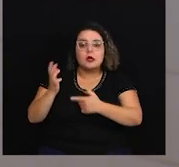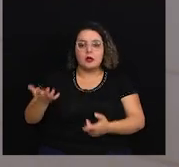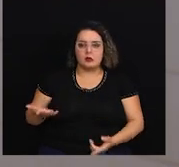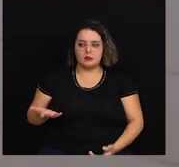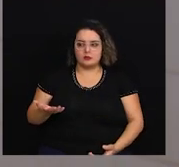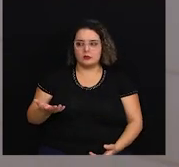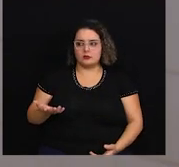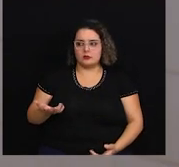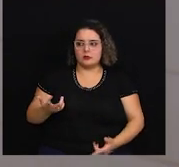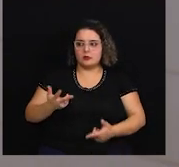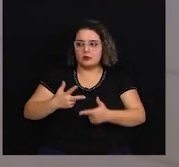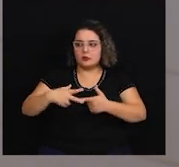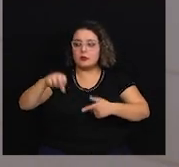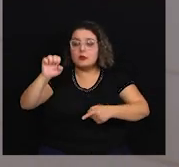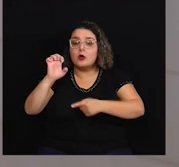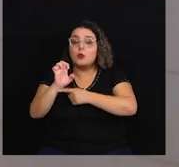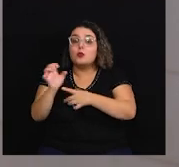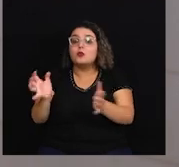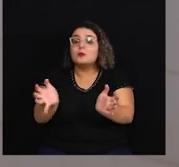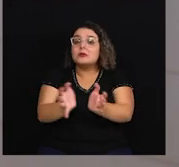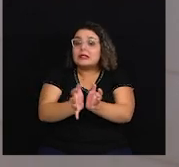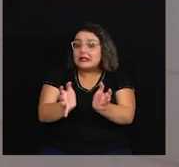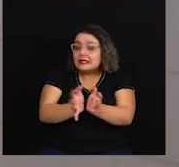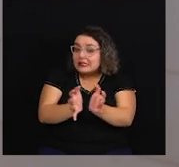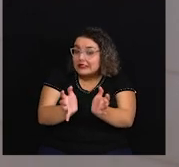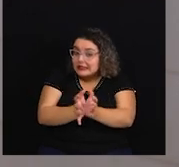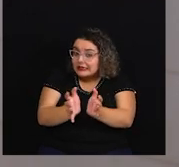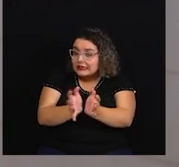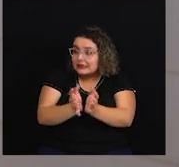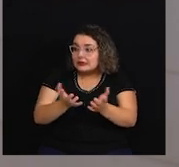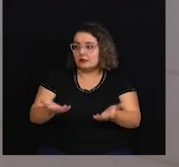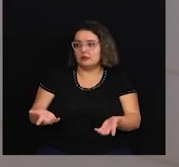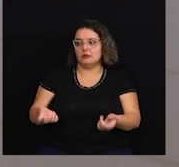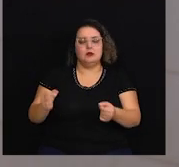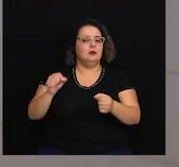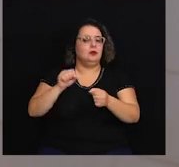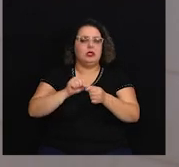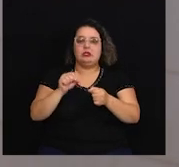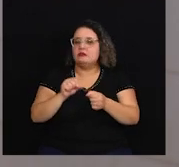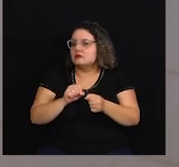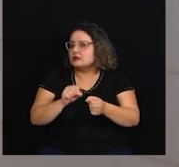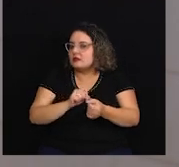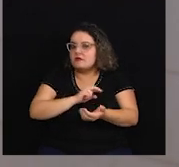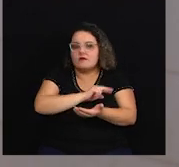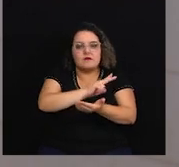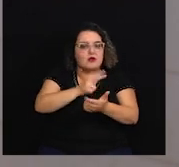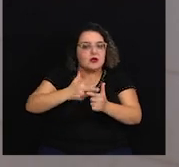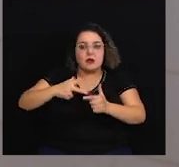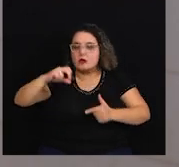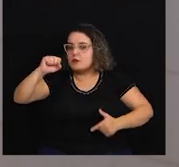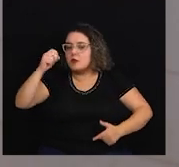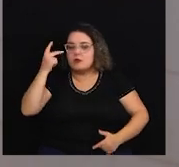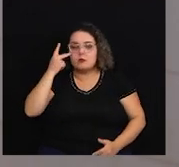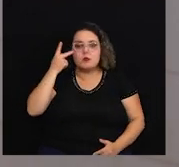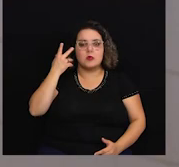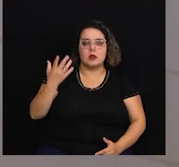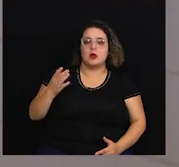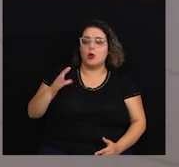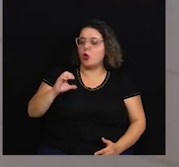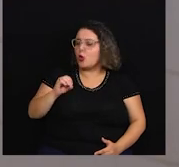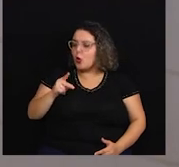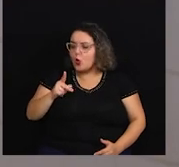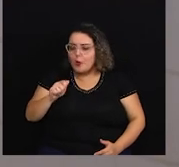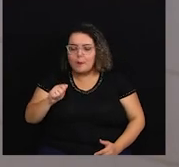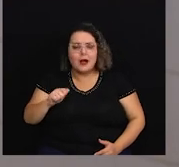campeão do Estado por aqui nós fizemos um monte de campeões dos campeões da Copa América